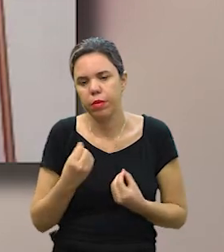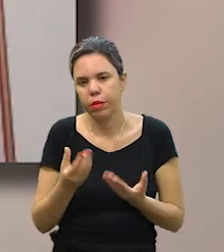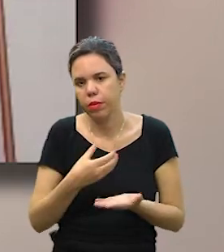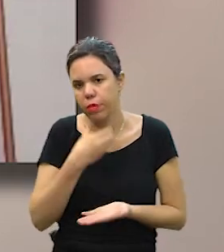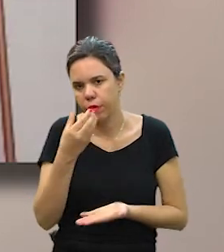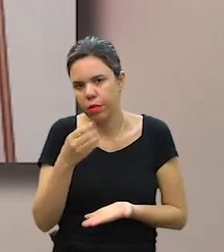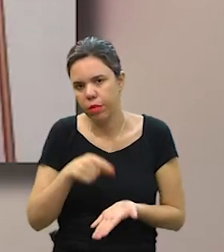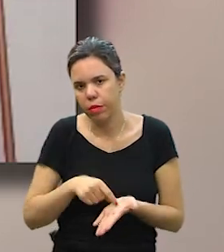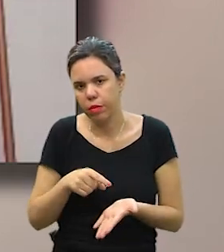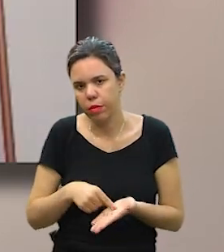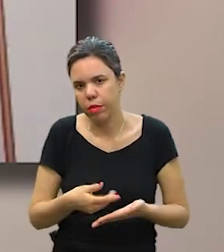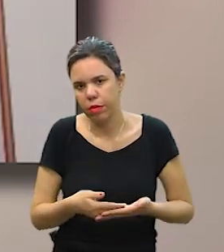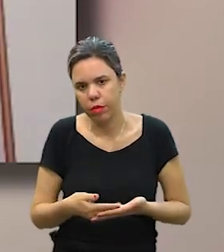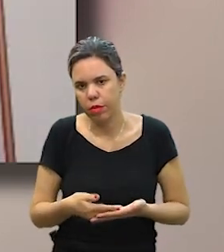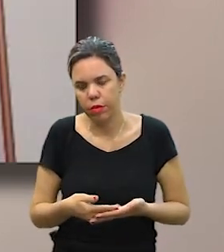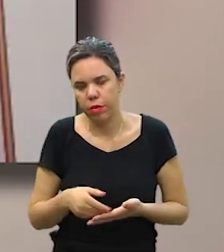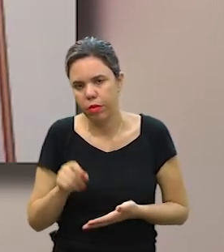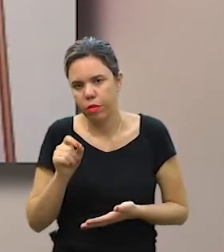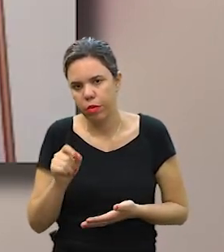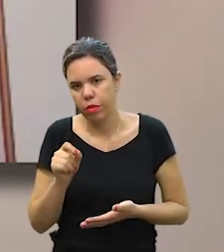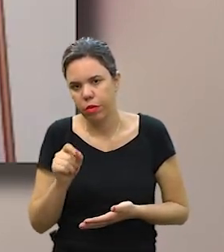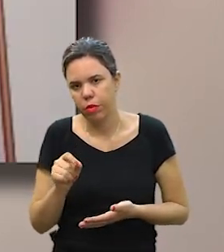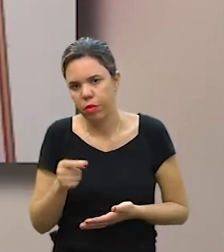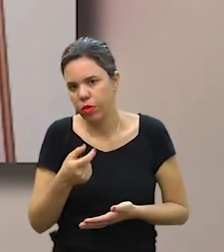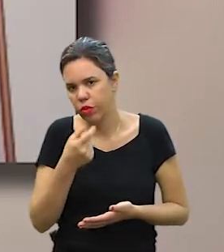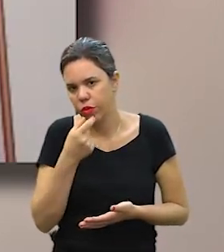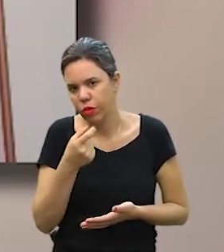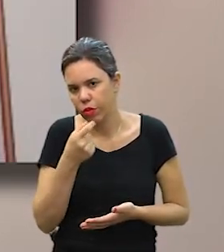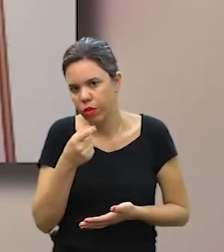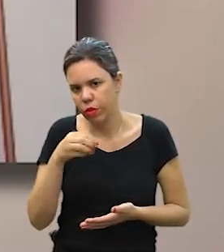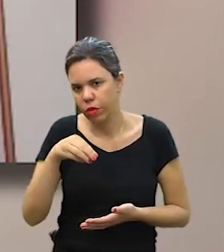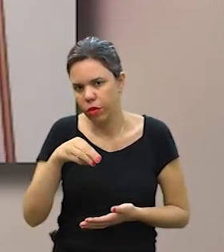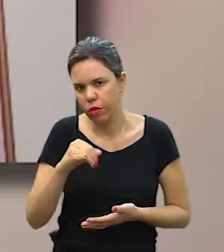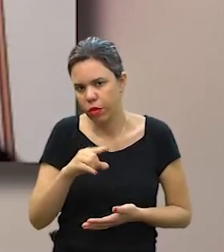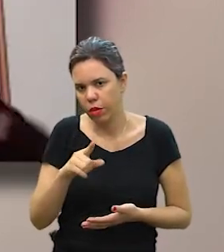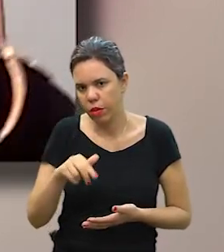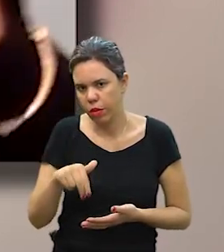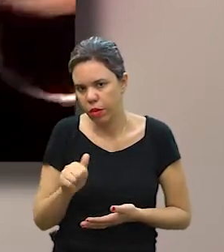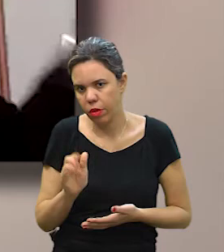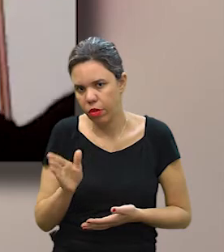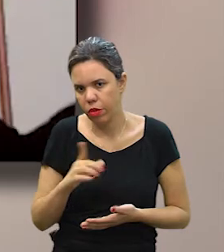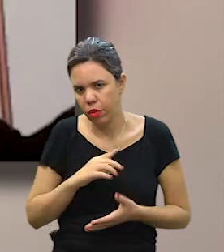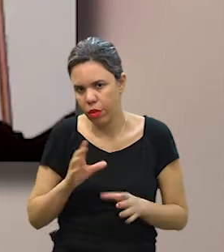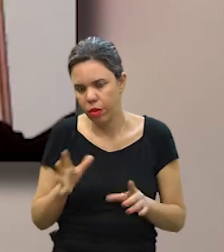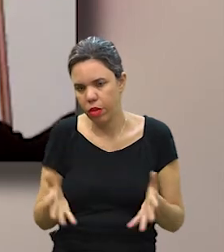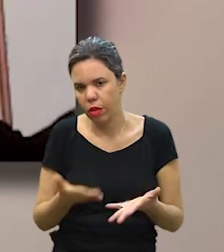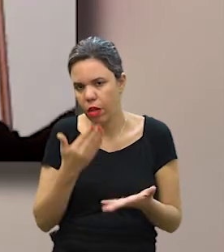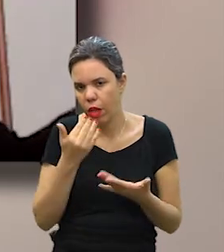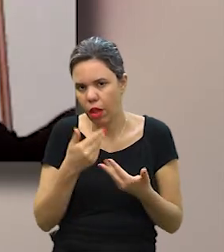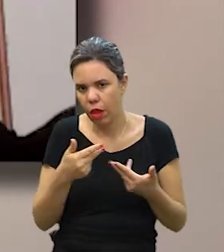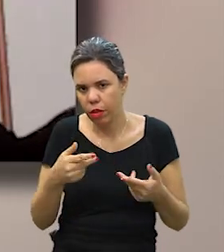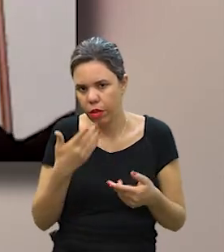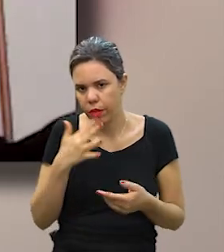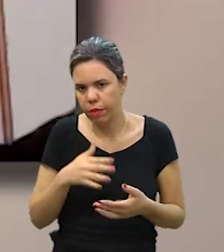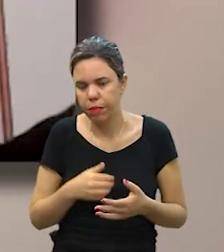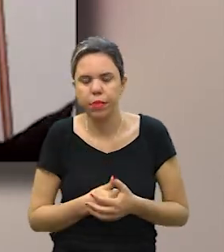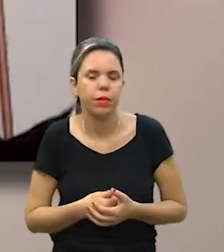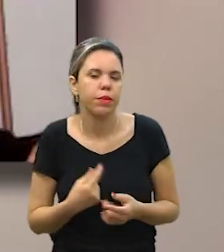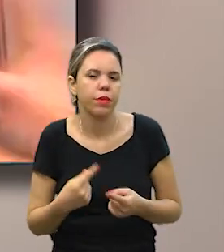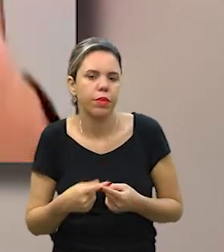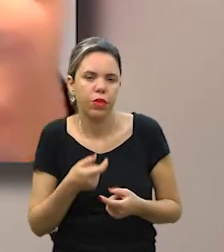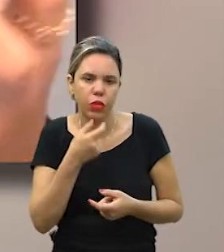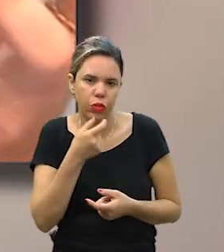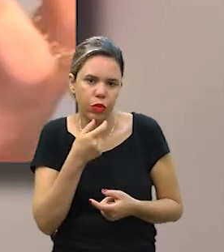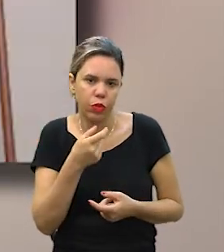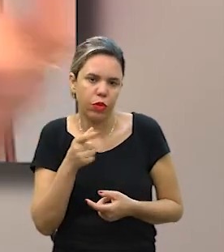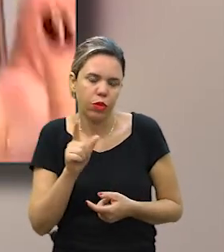dar uma fruta na mão do seu bebê do que uma bolachinha de maisena, sendo que você já está influenciando no paladar dessa criança, porque